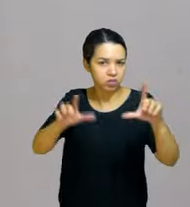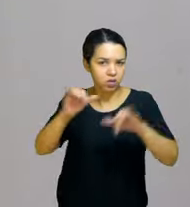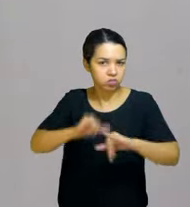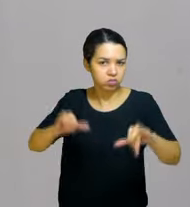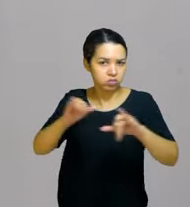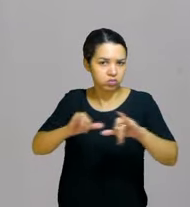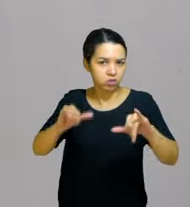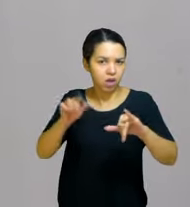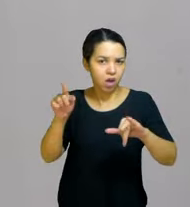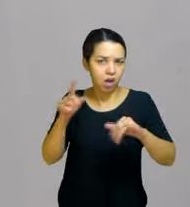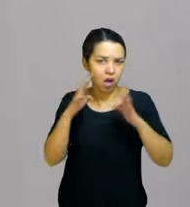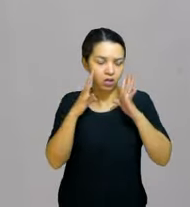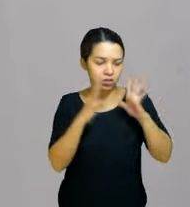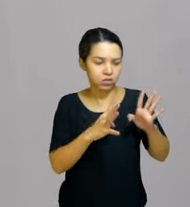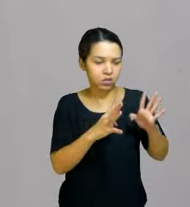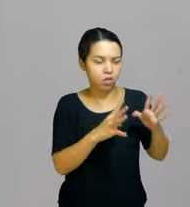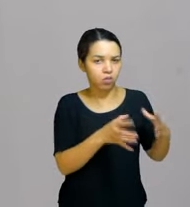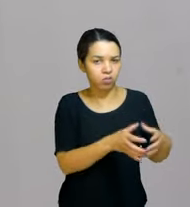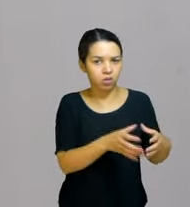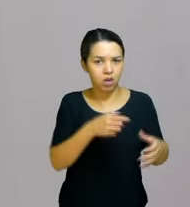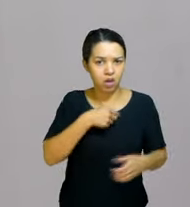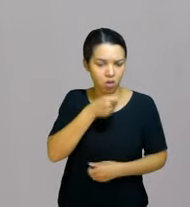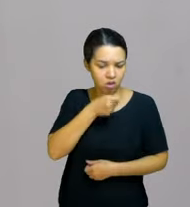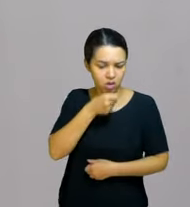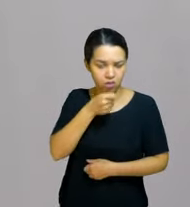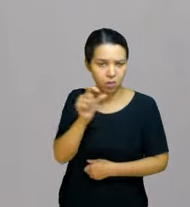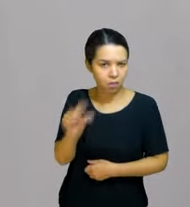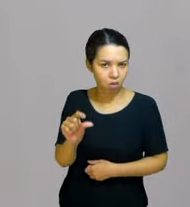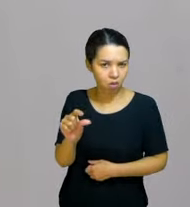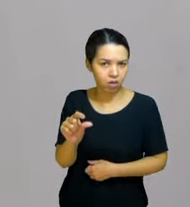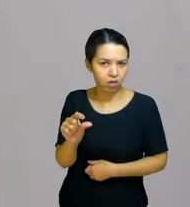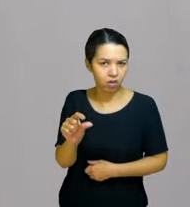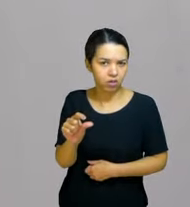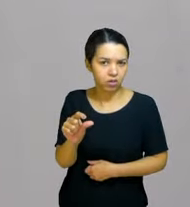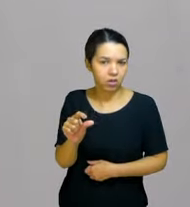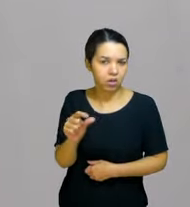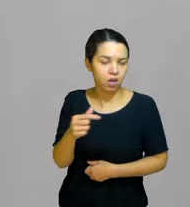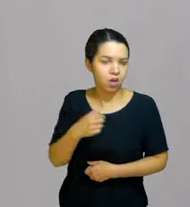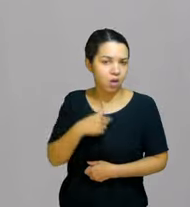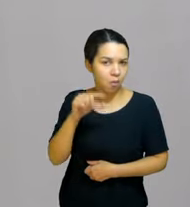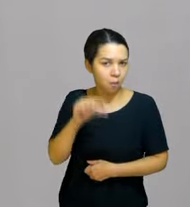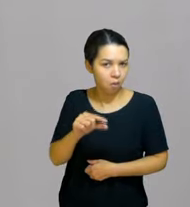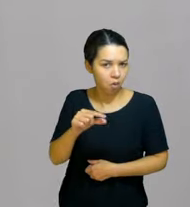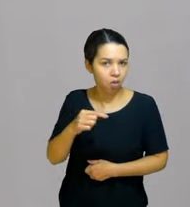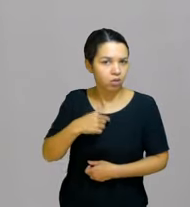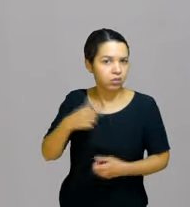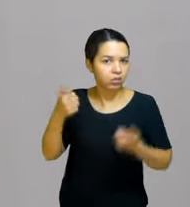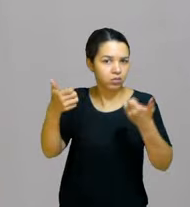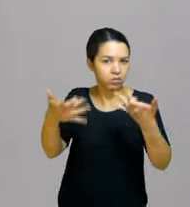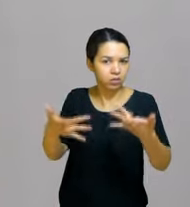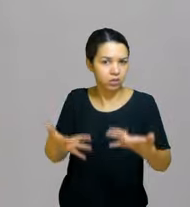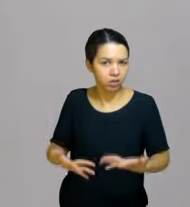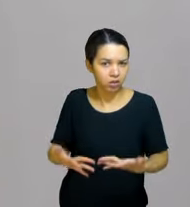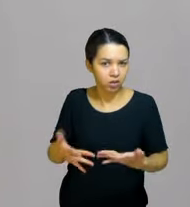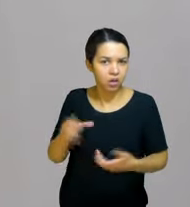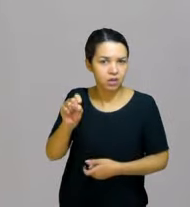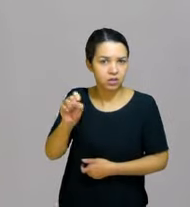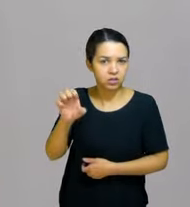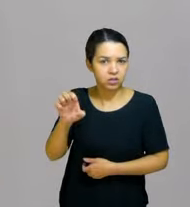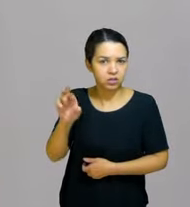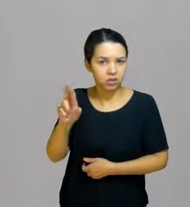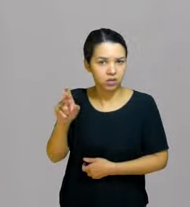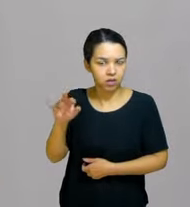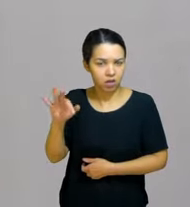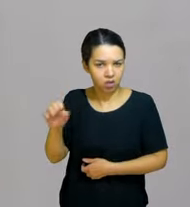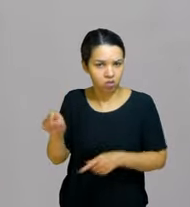ouviu um lado. Eu dei poucas entrevistas. Eu tive poucas oportunidades de me manifestar. O Sérgio Vieira Galdino, que foi